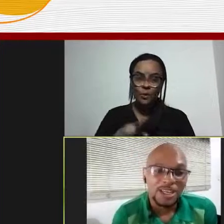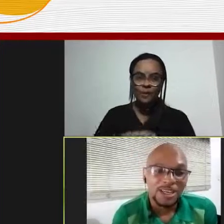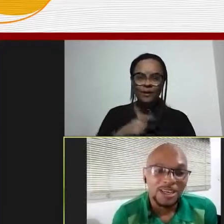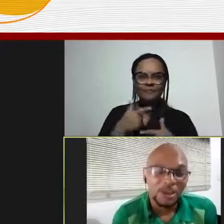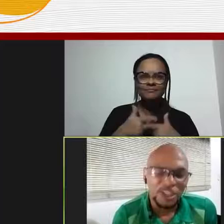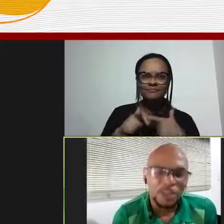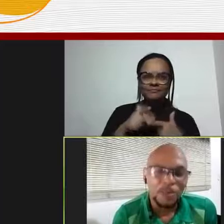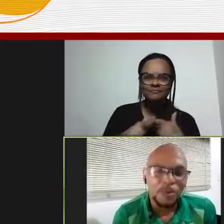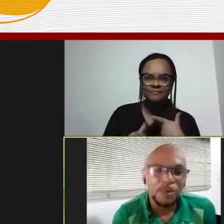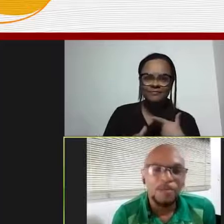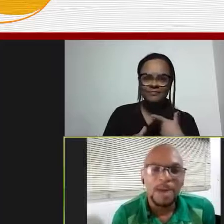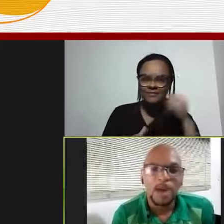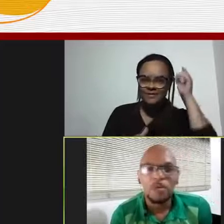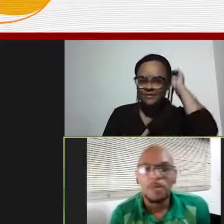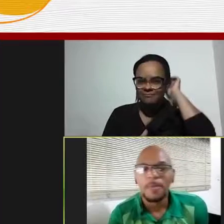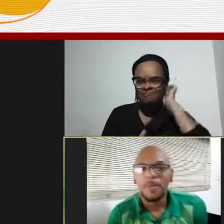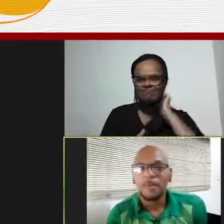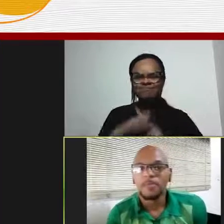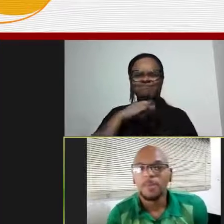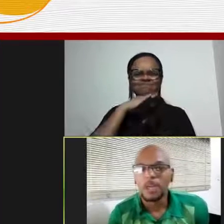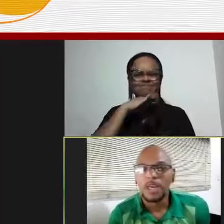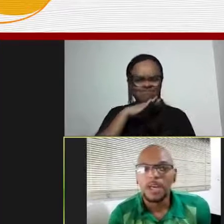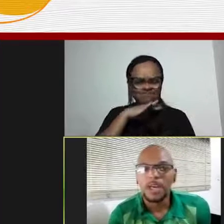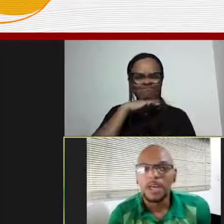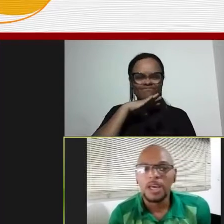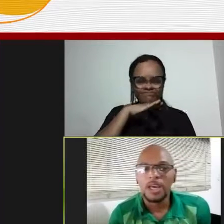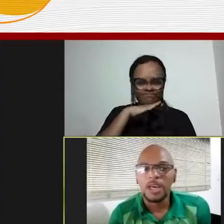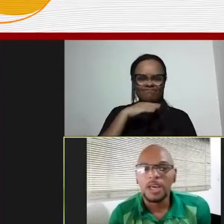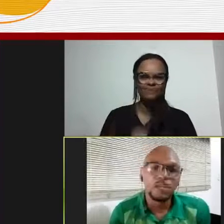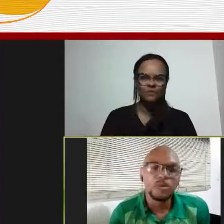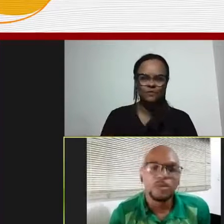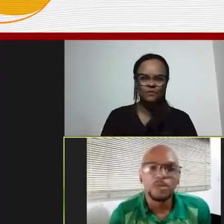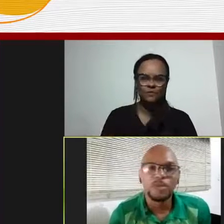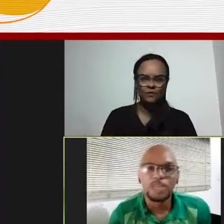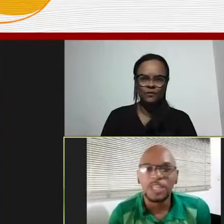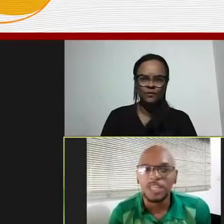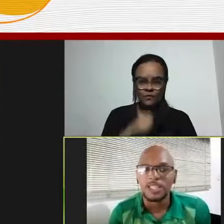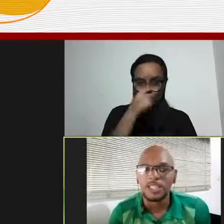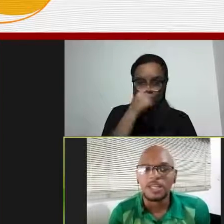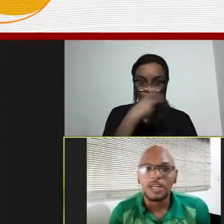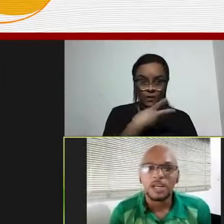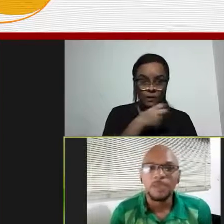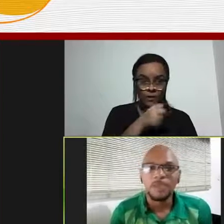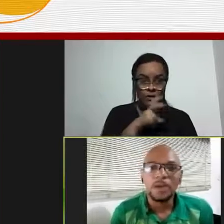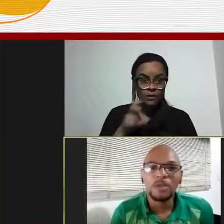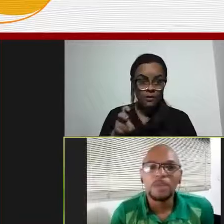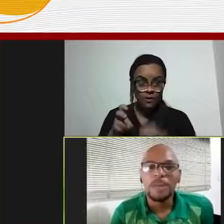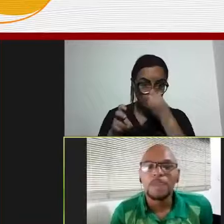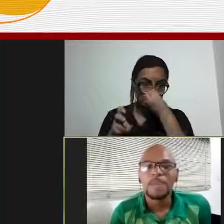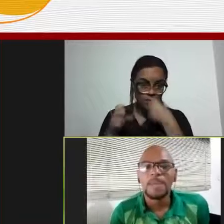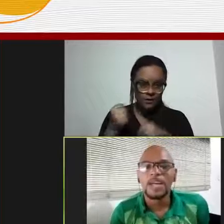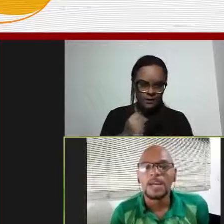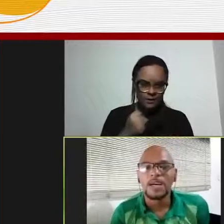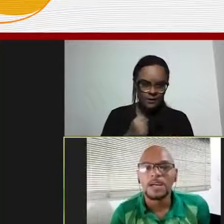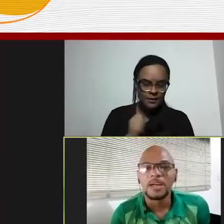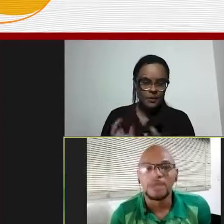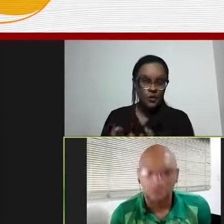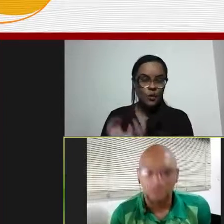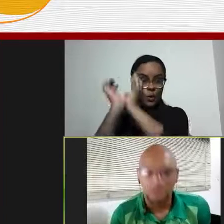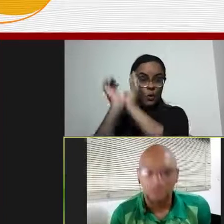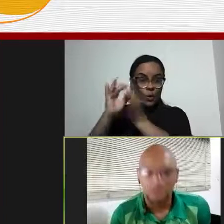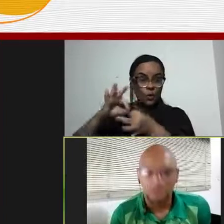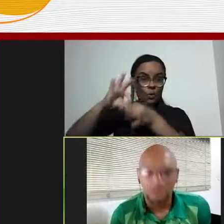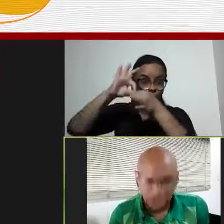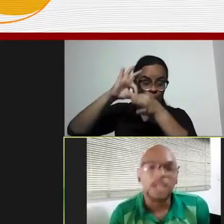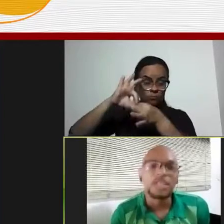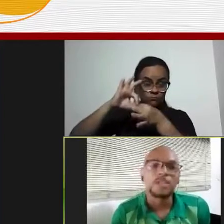e eu estava muito mal, porque eu vim do 2015, campeão do Parapan-Americano,